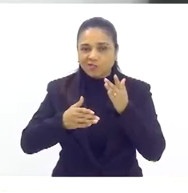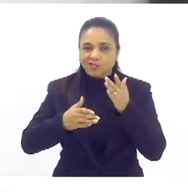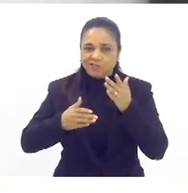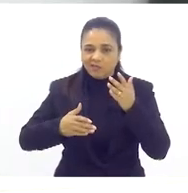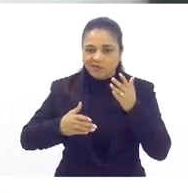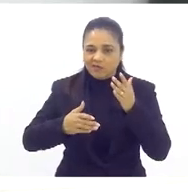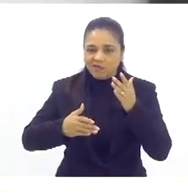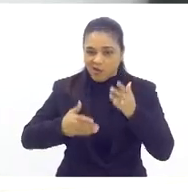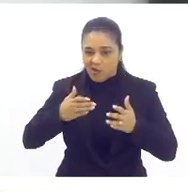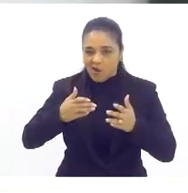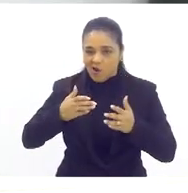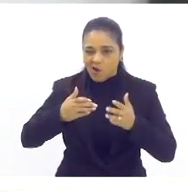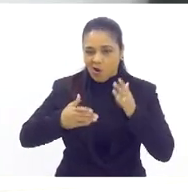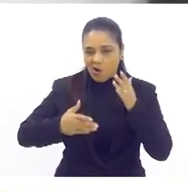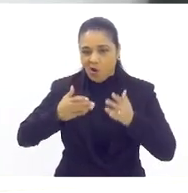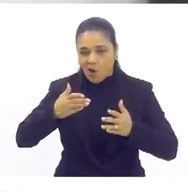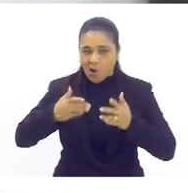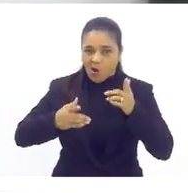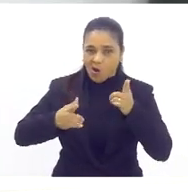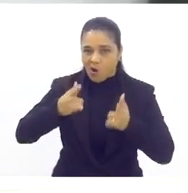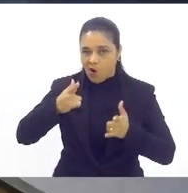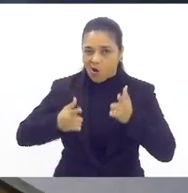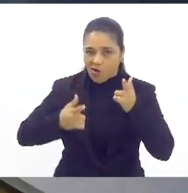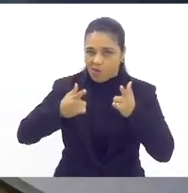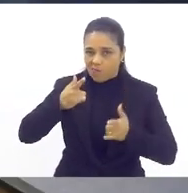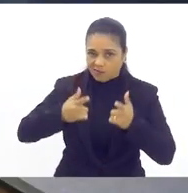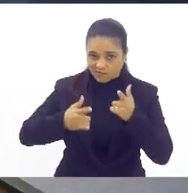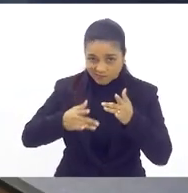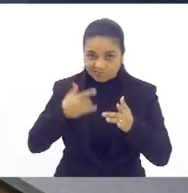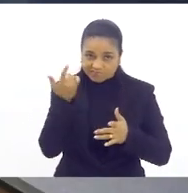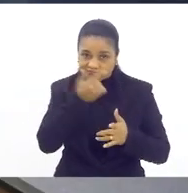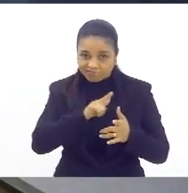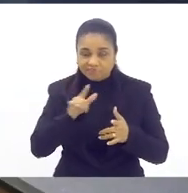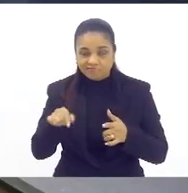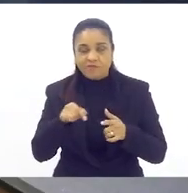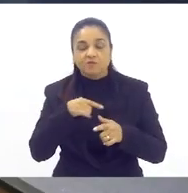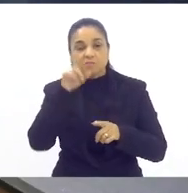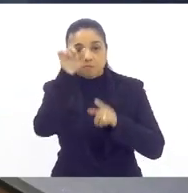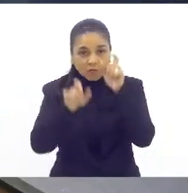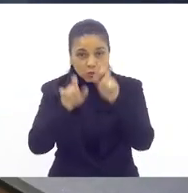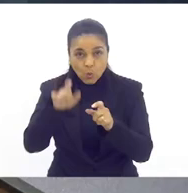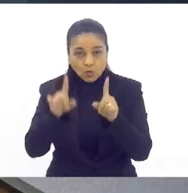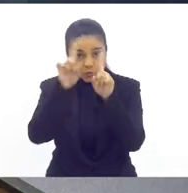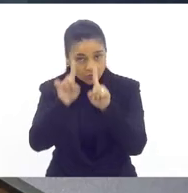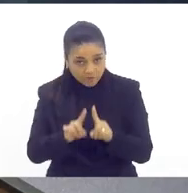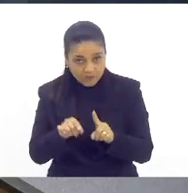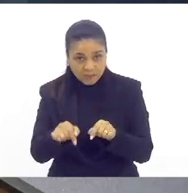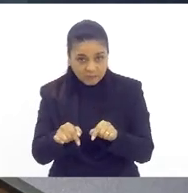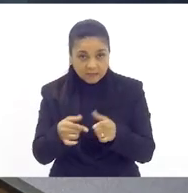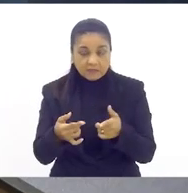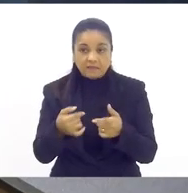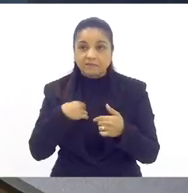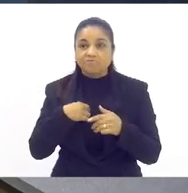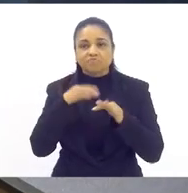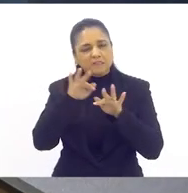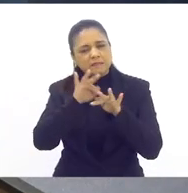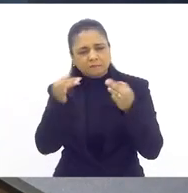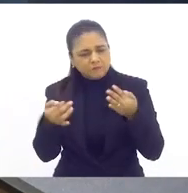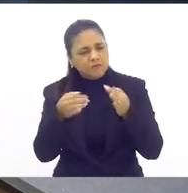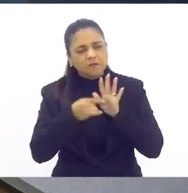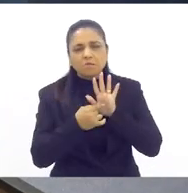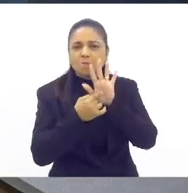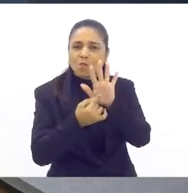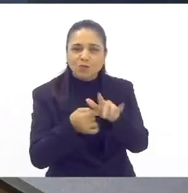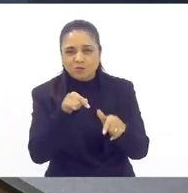questão nesse sentido eu vou ler rapidamente né porque é muito rápido mesmo o que ele colocou aqui que eu acho que exemplifica um pouco